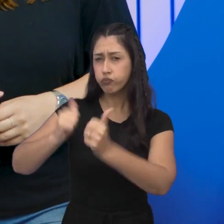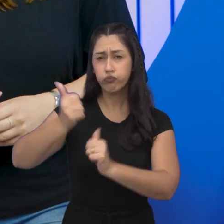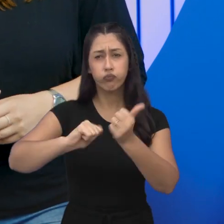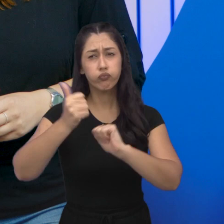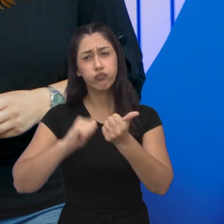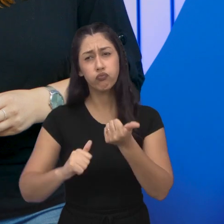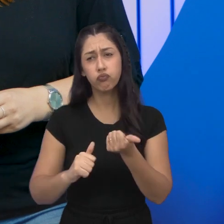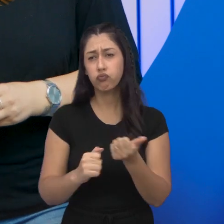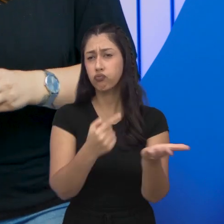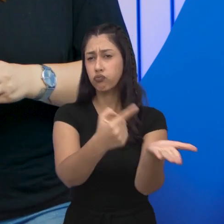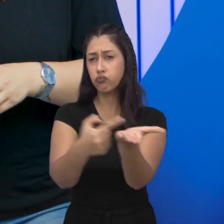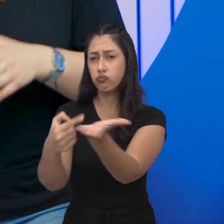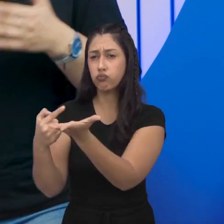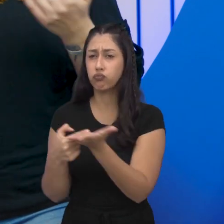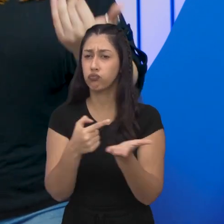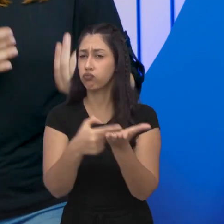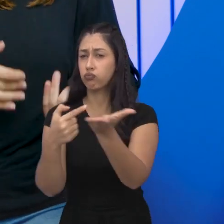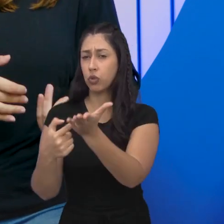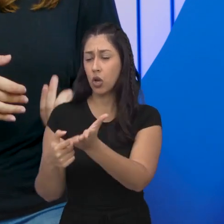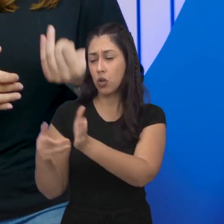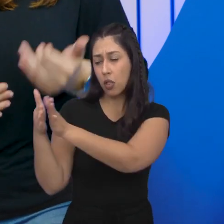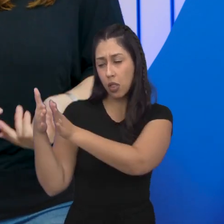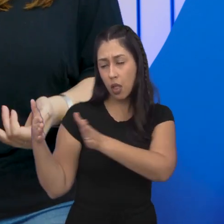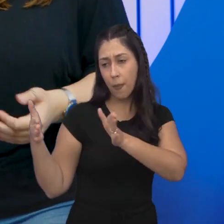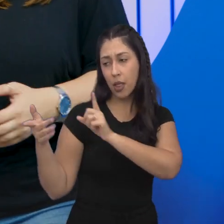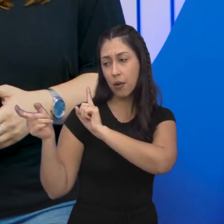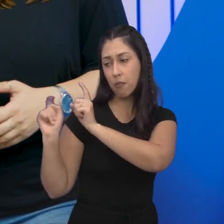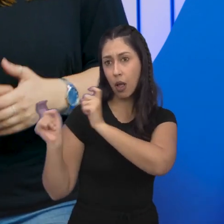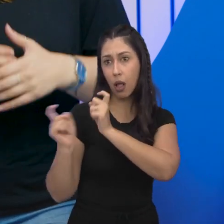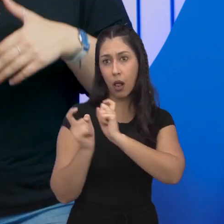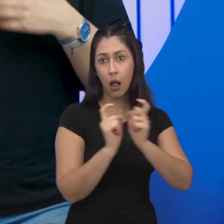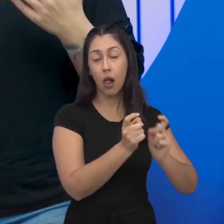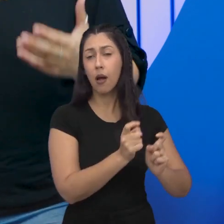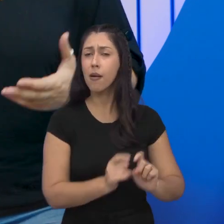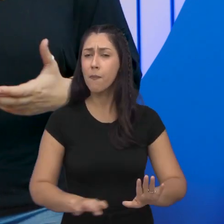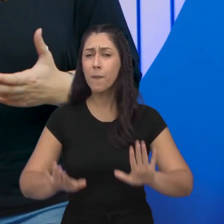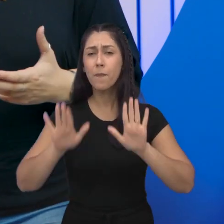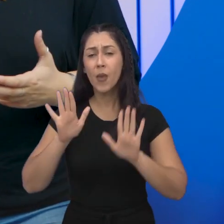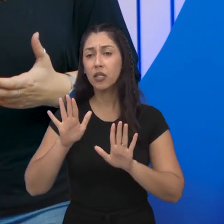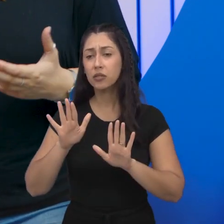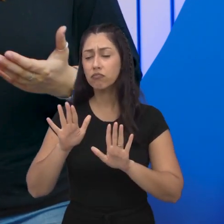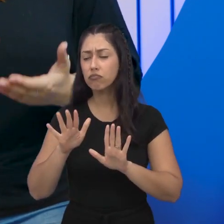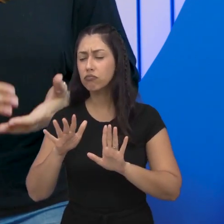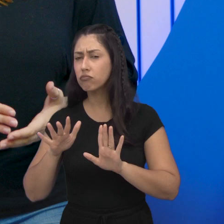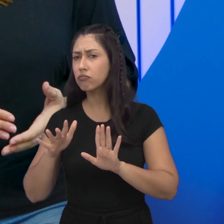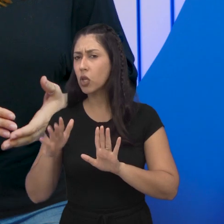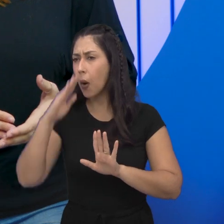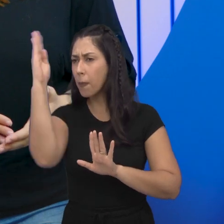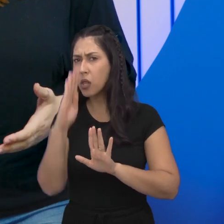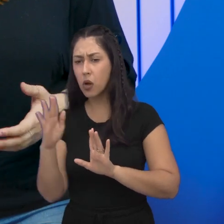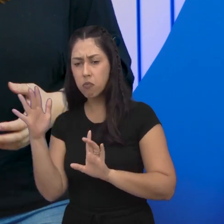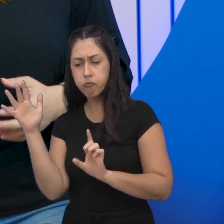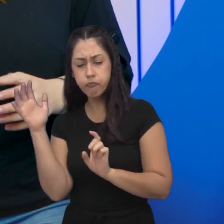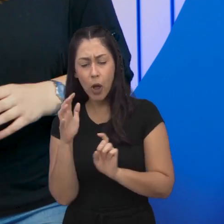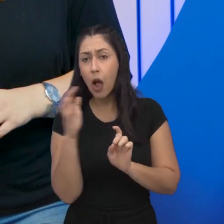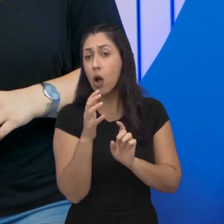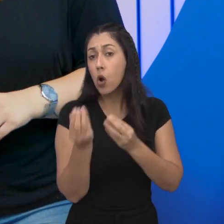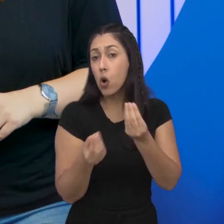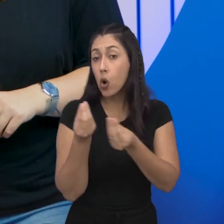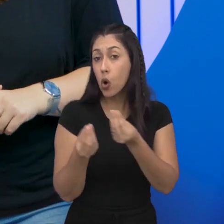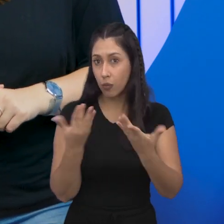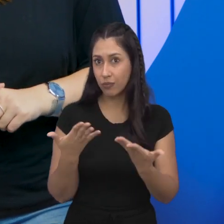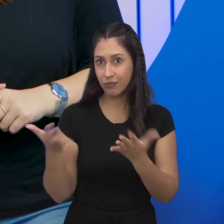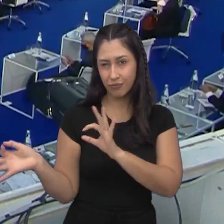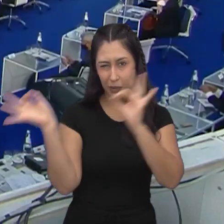os acordos propostos durante os meses de reuniões e conferências. Mas qual é o impacto da participação do Brasil no grupo? Você confere agora